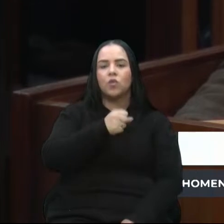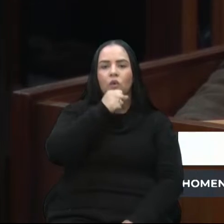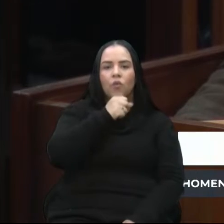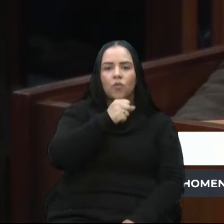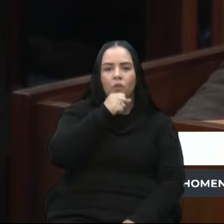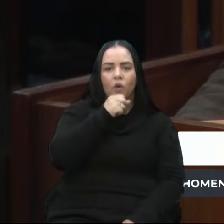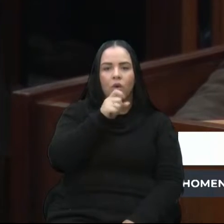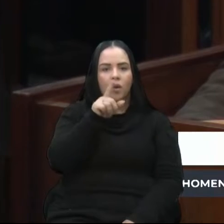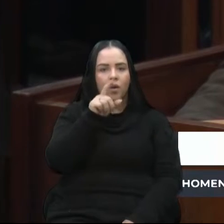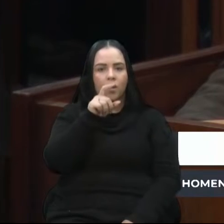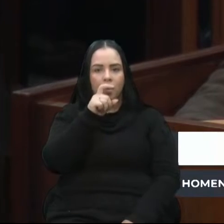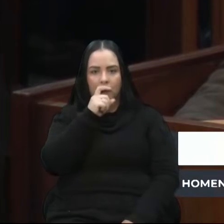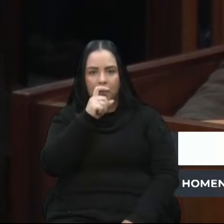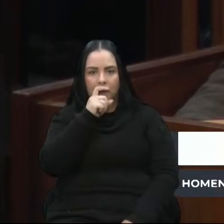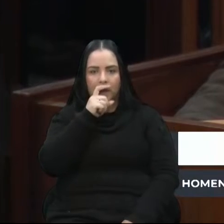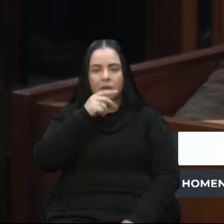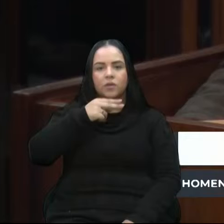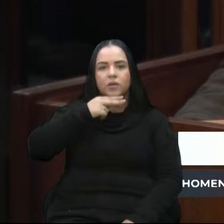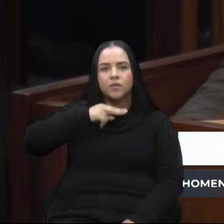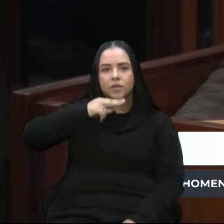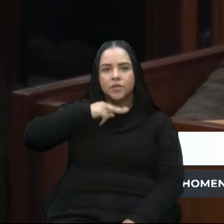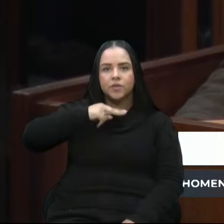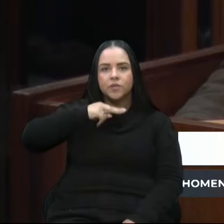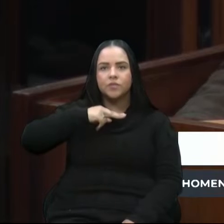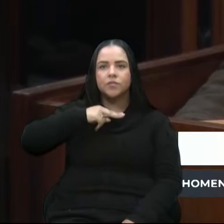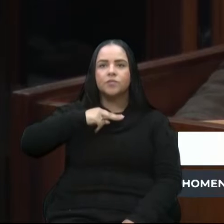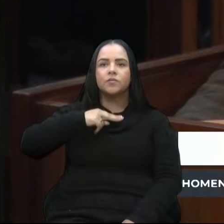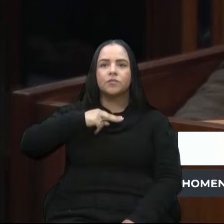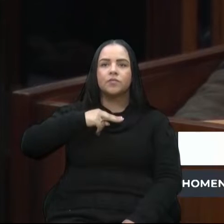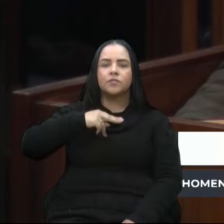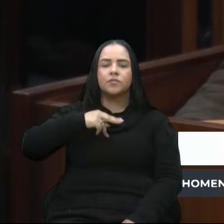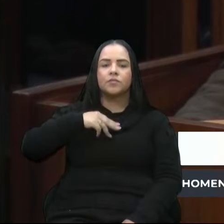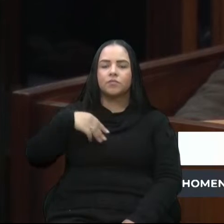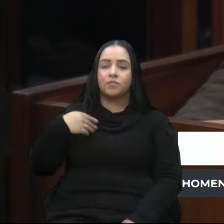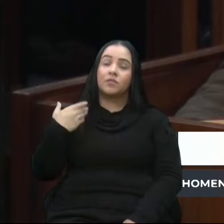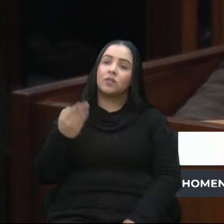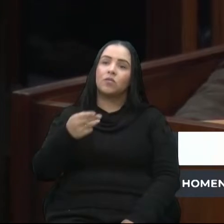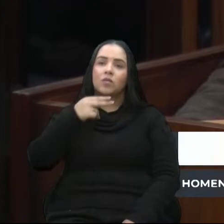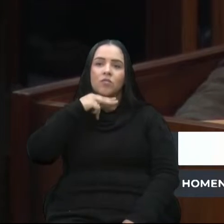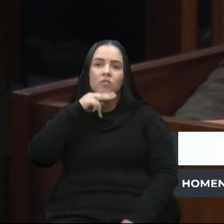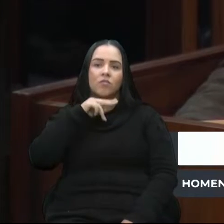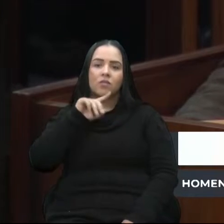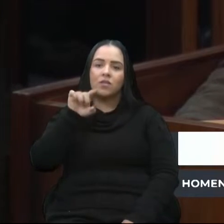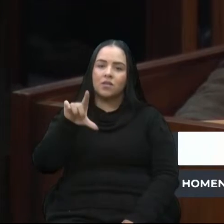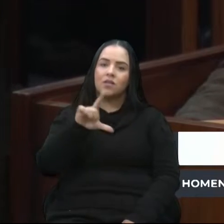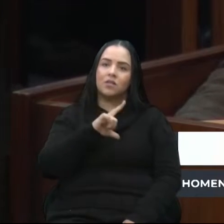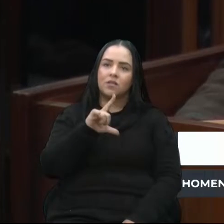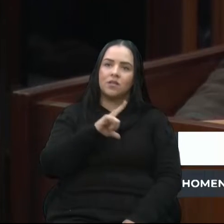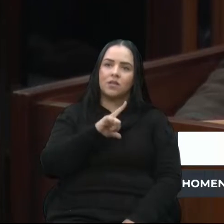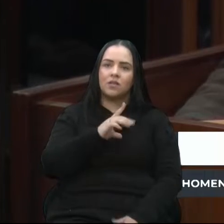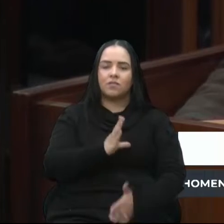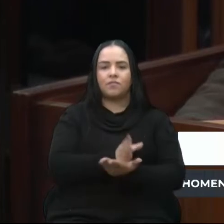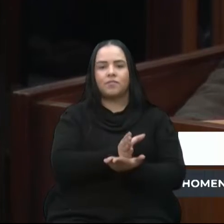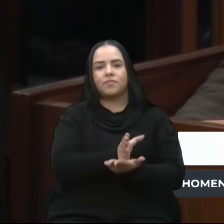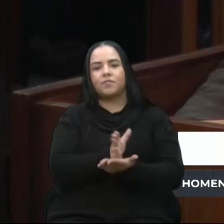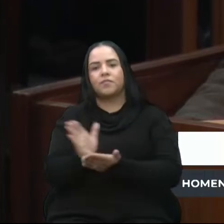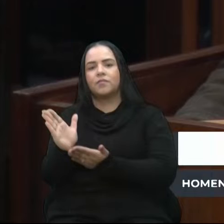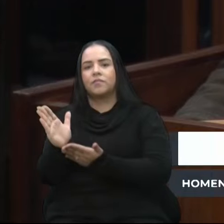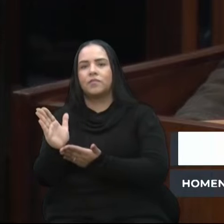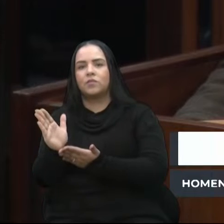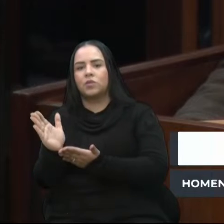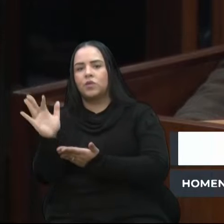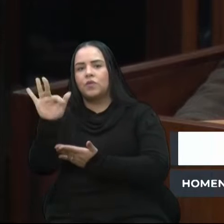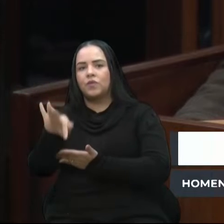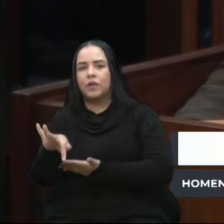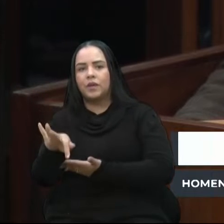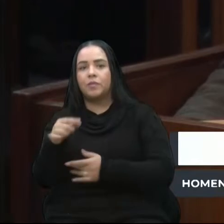neto. E o neto é aquele que tem a tendência à morte. O